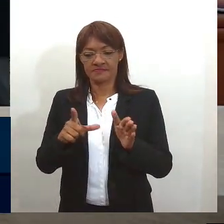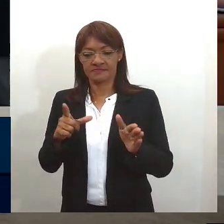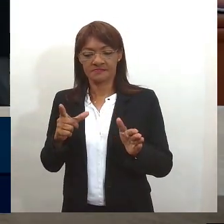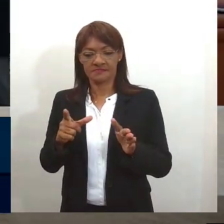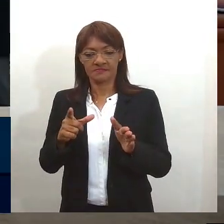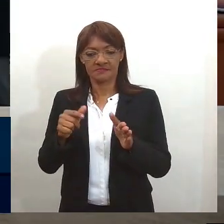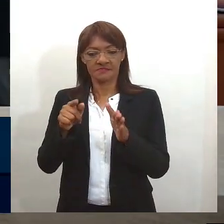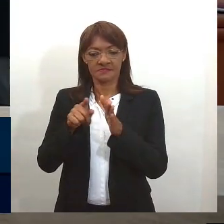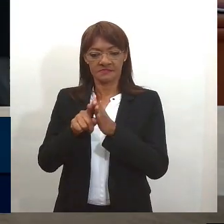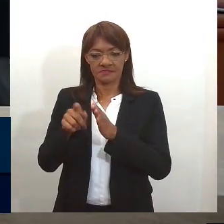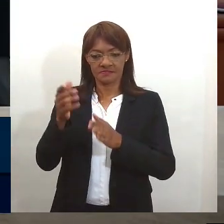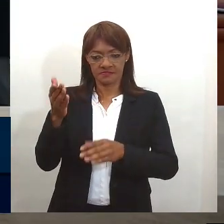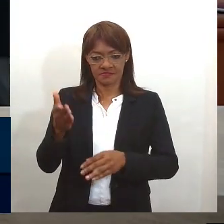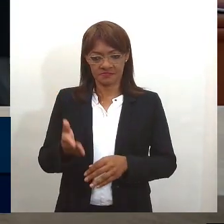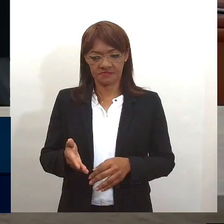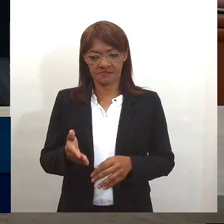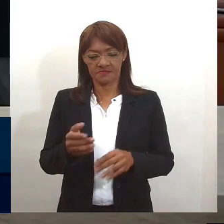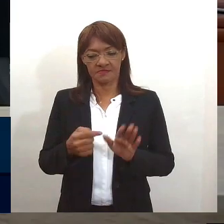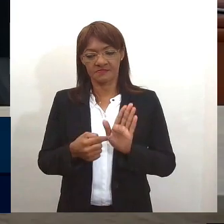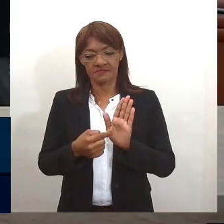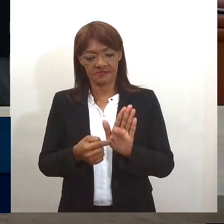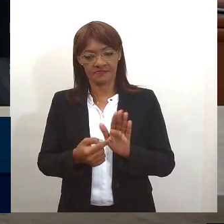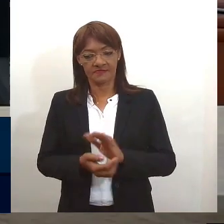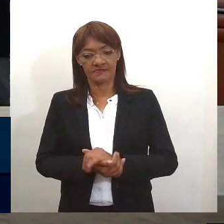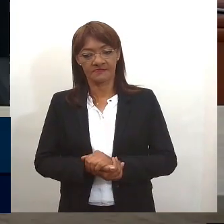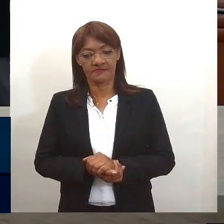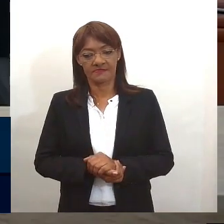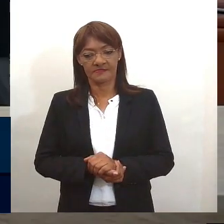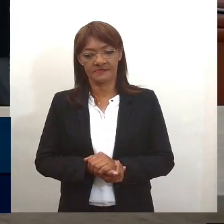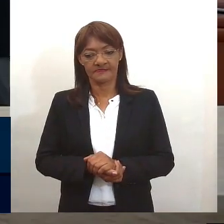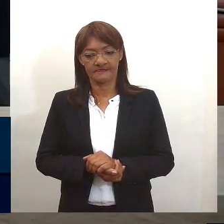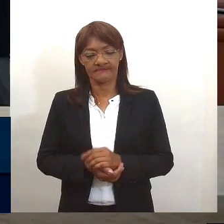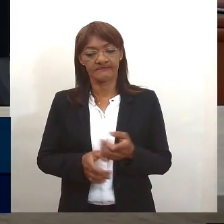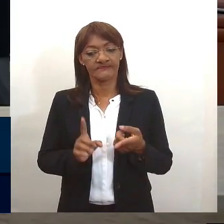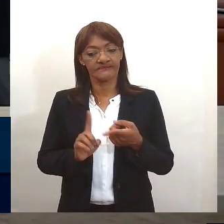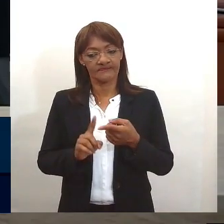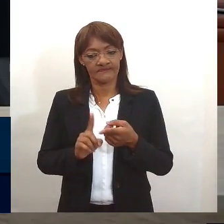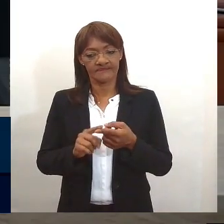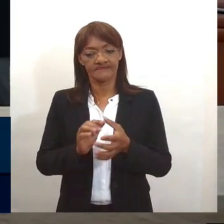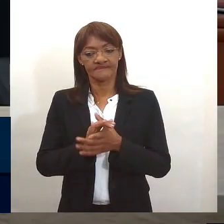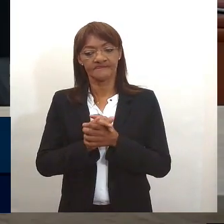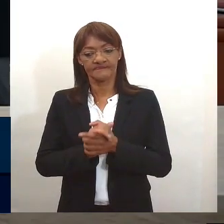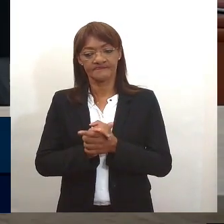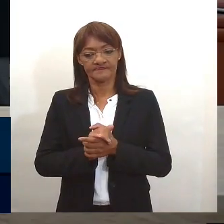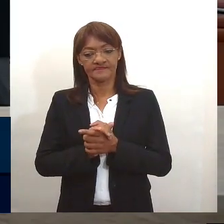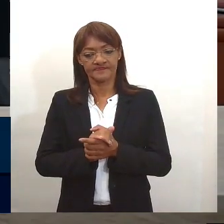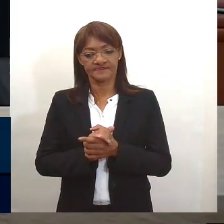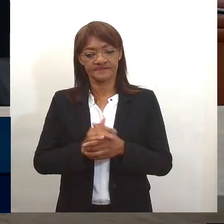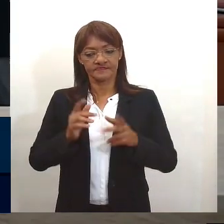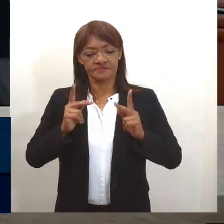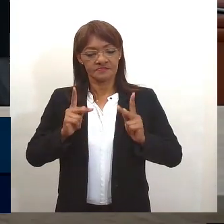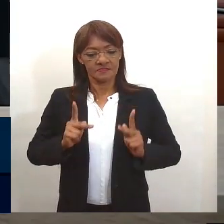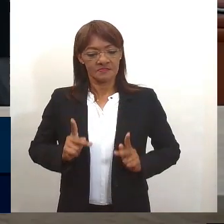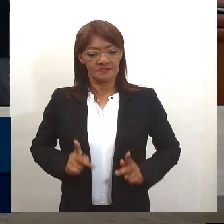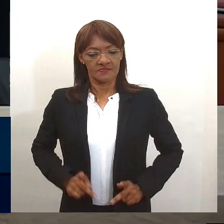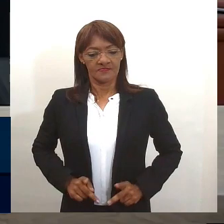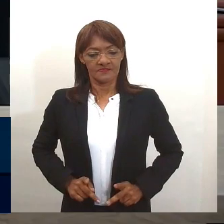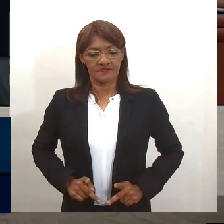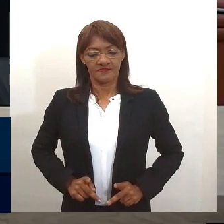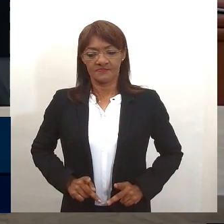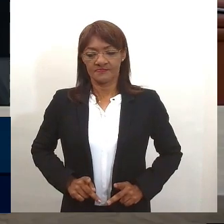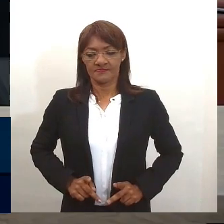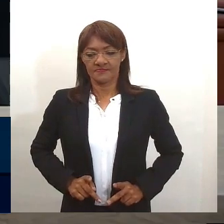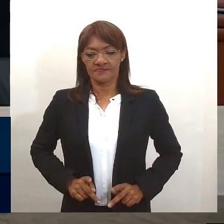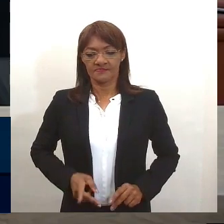apresentação, queria também parabenizar pela sua postura, né, quando você foi, de uma